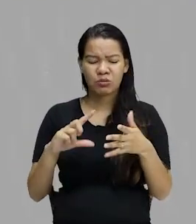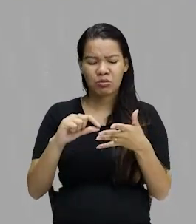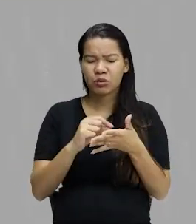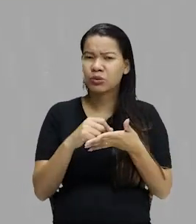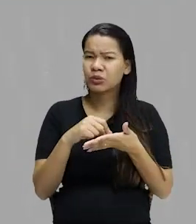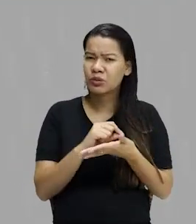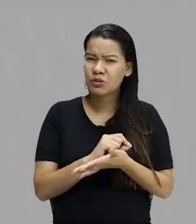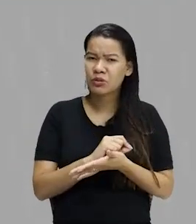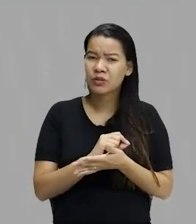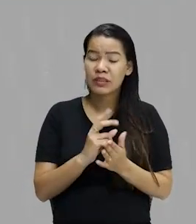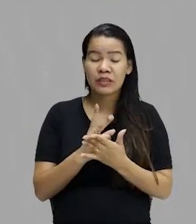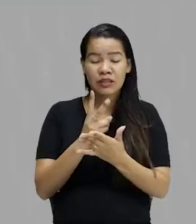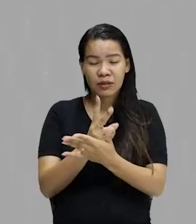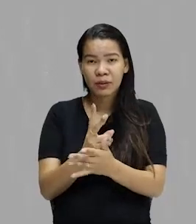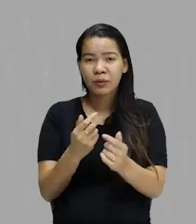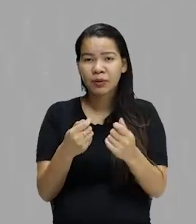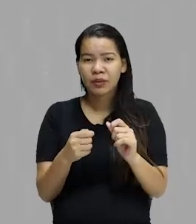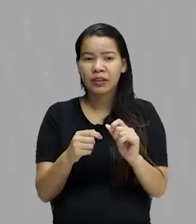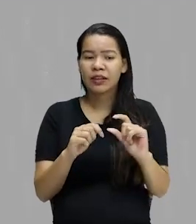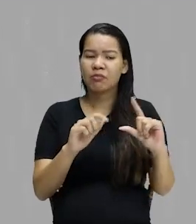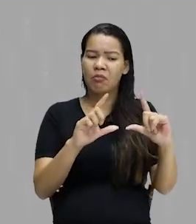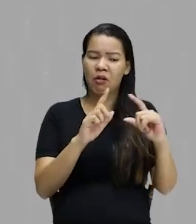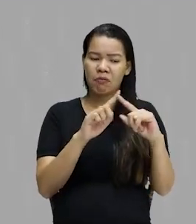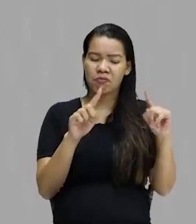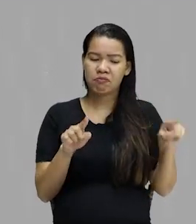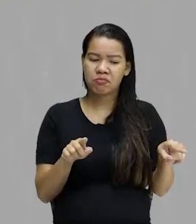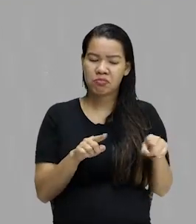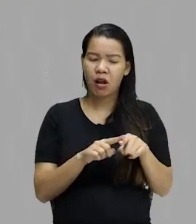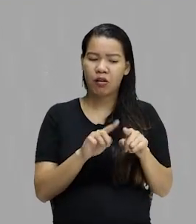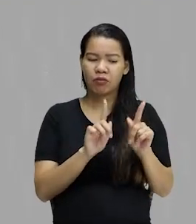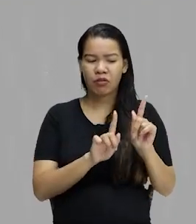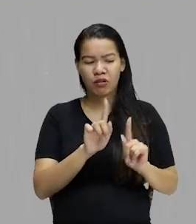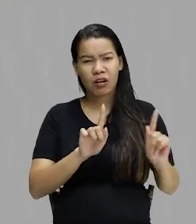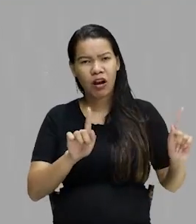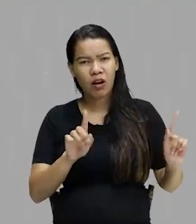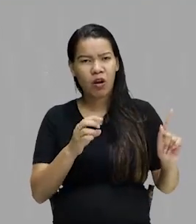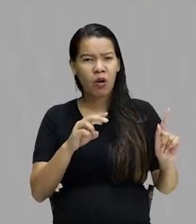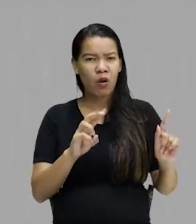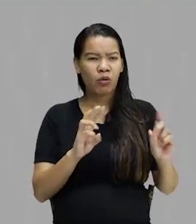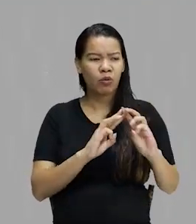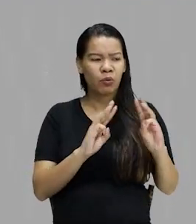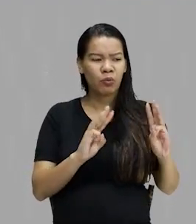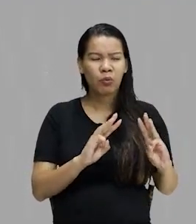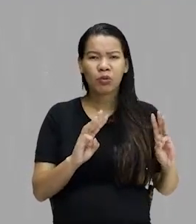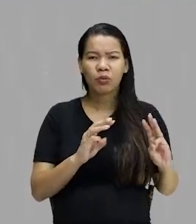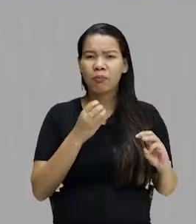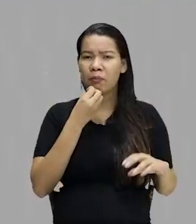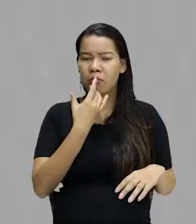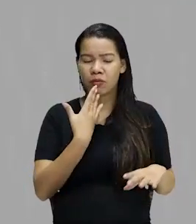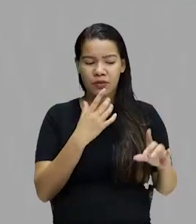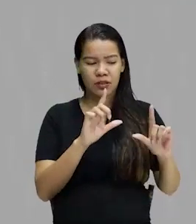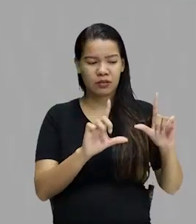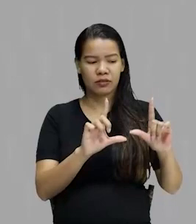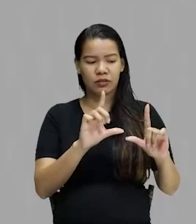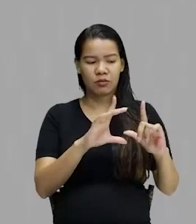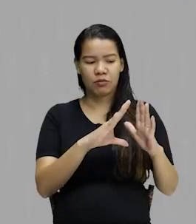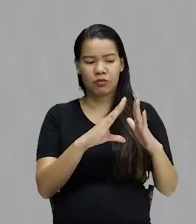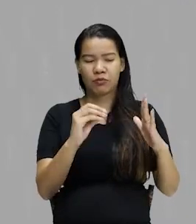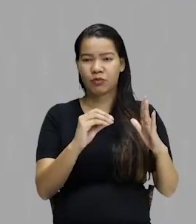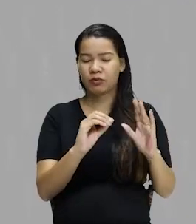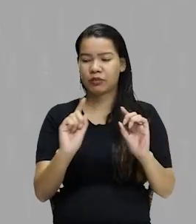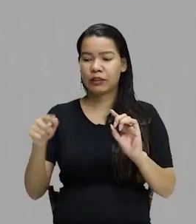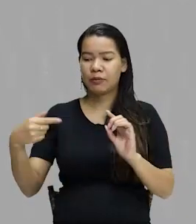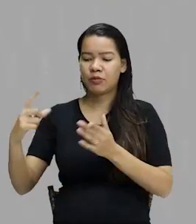anotações e sempre que for possível, né, faça o print da tela, passa essas informações para o seu caderno, né, e a gente continua